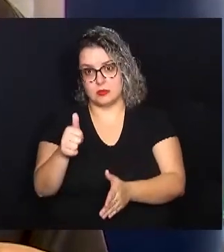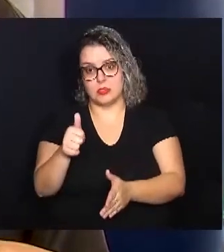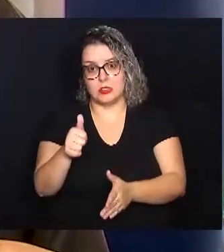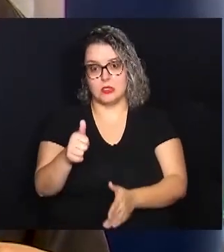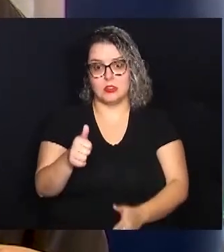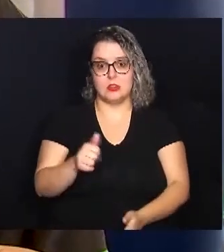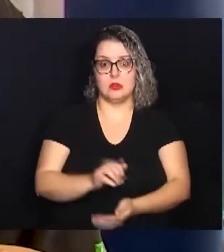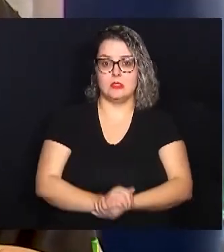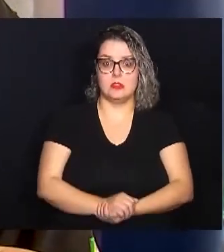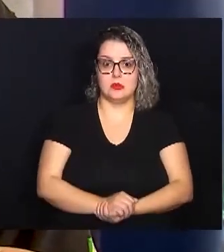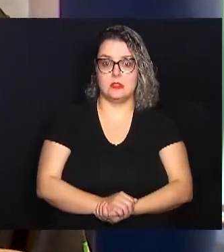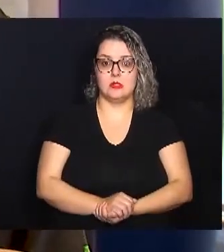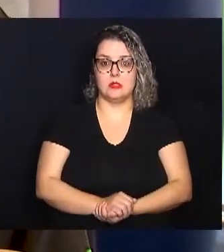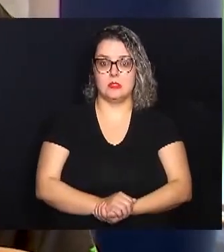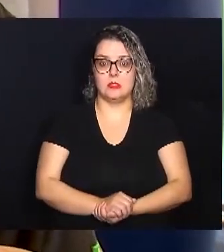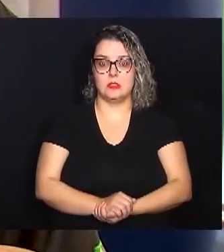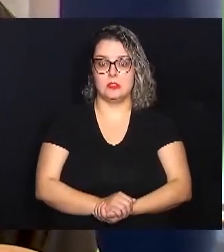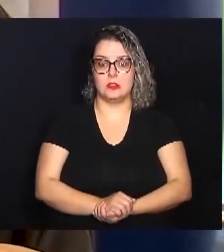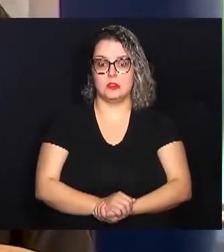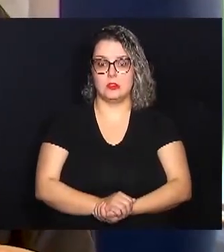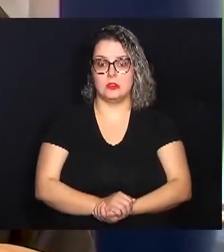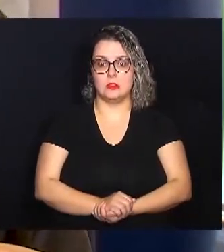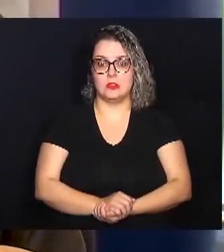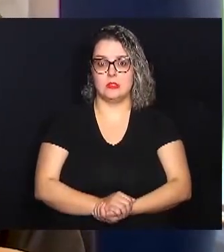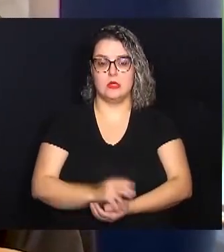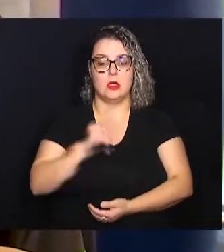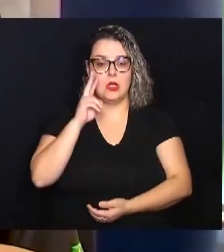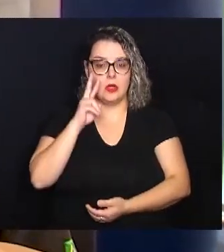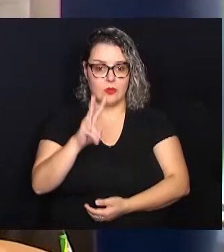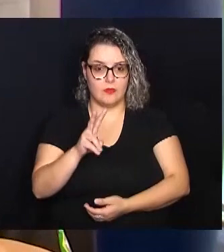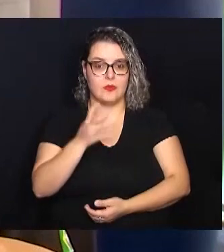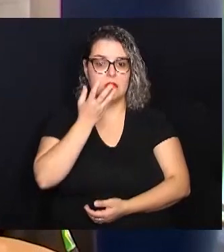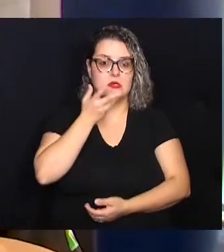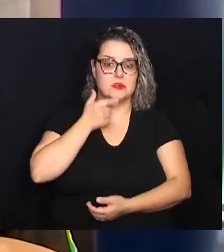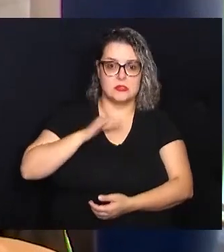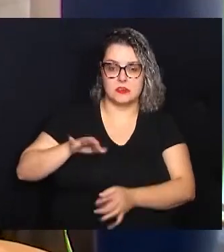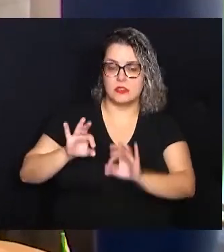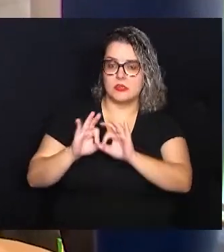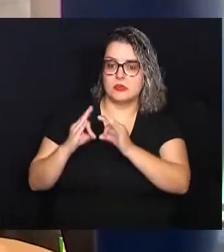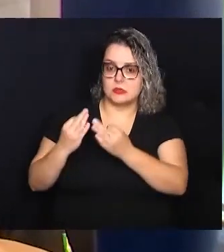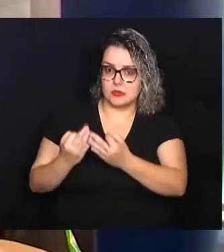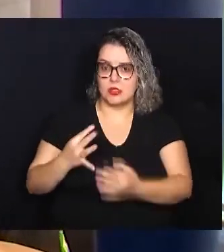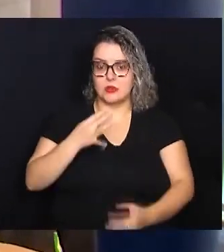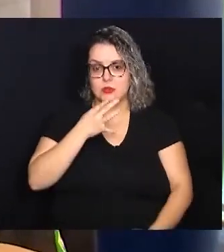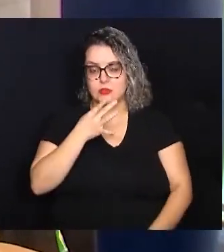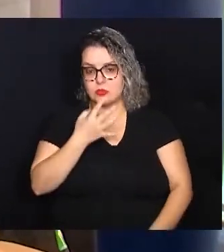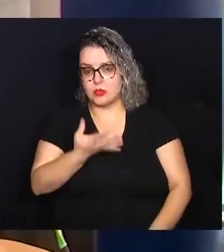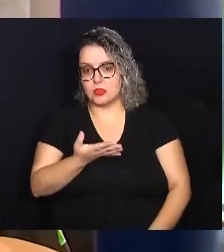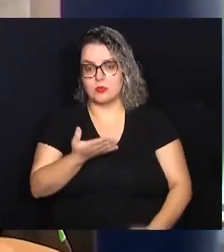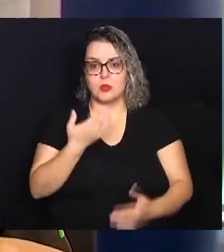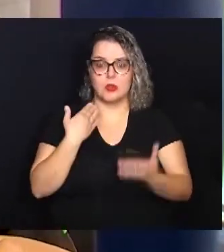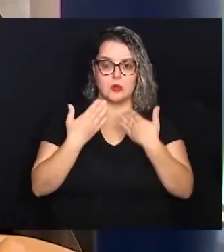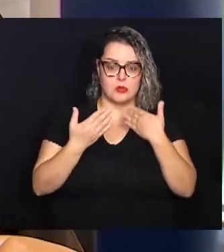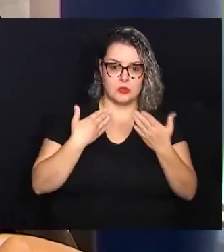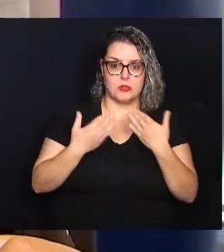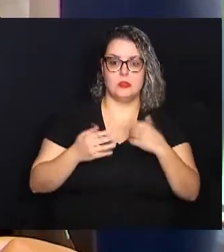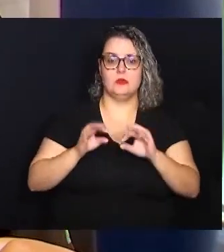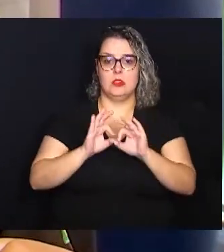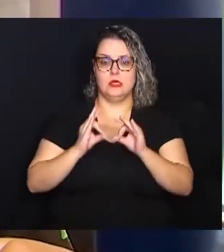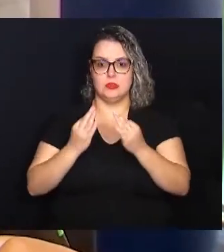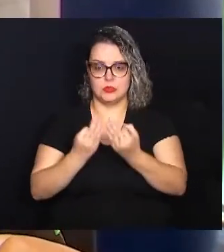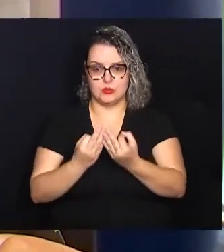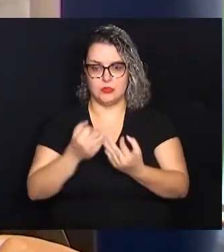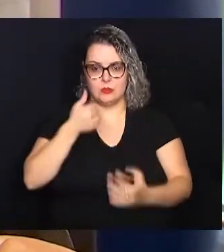sensibilizei bastante ao ver aquelas crianças, as famílias. E aí, ao conversar com essas famílias, com